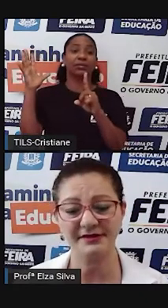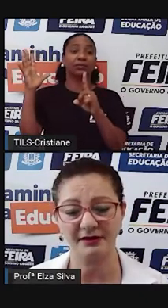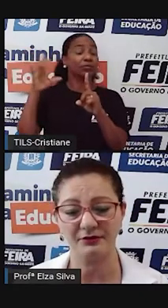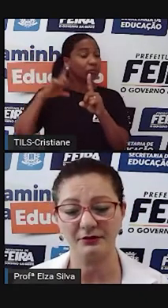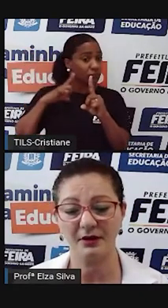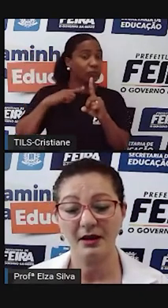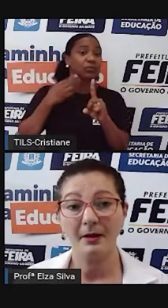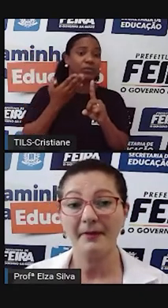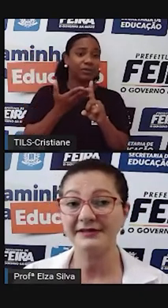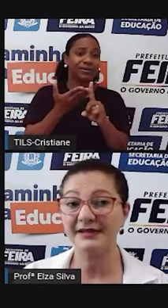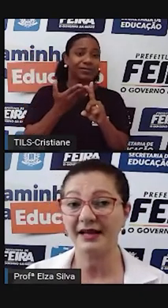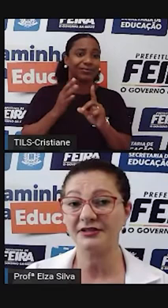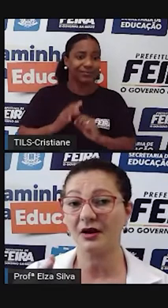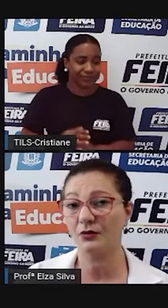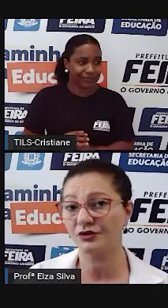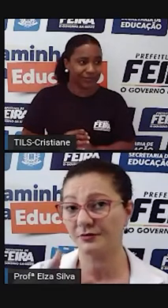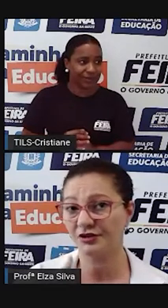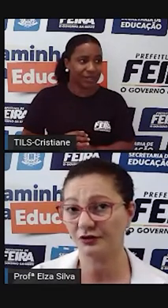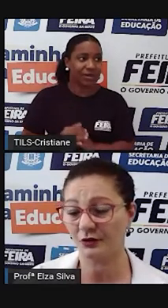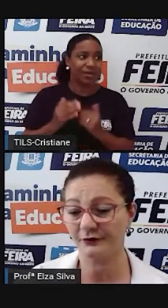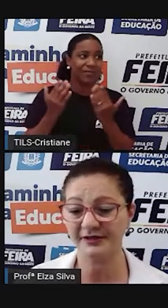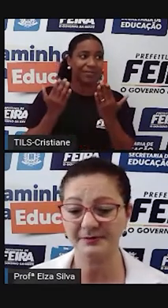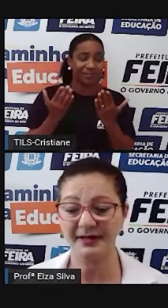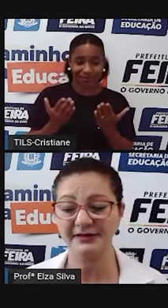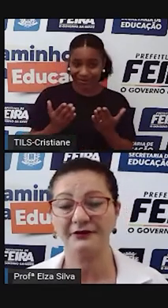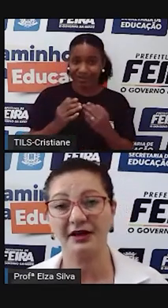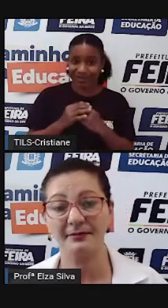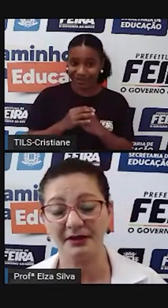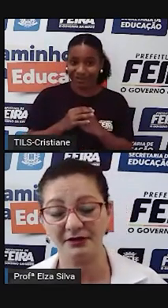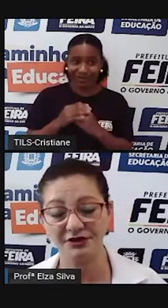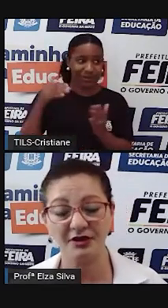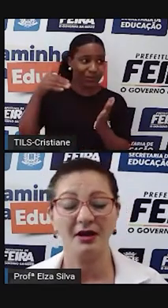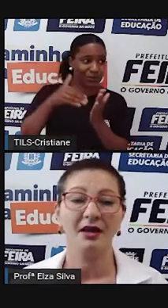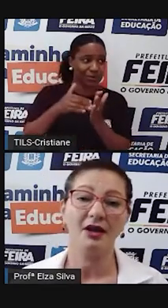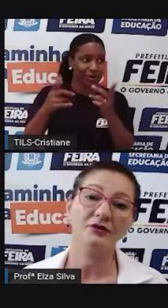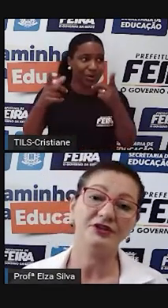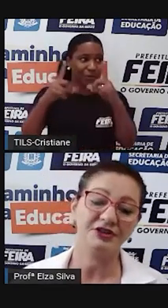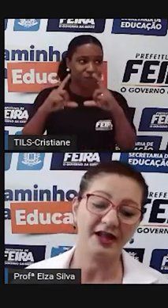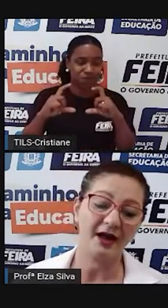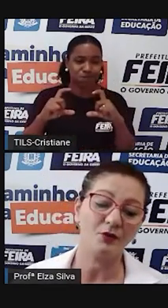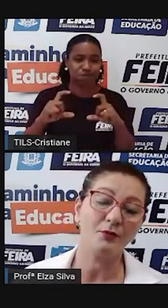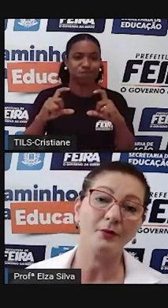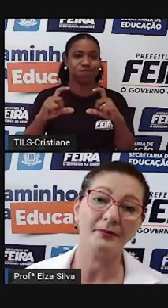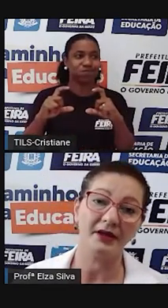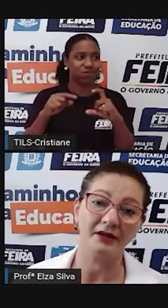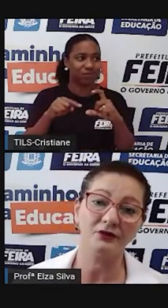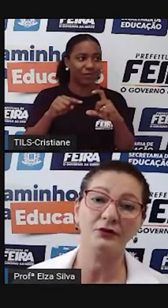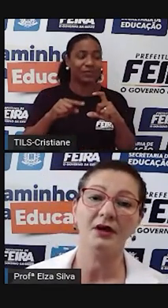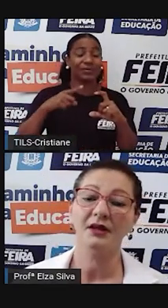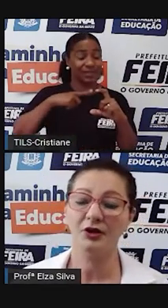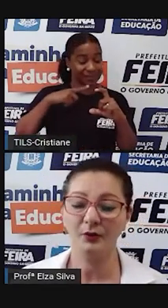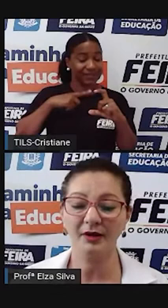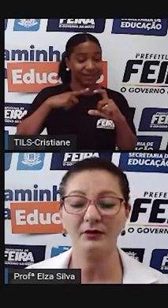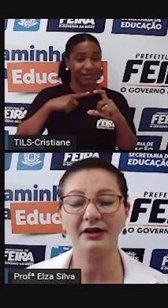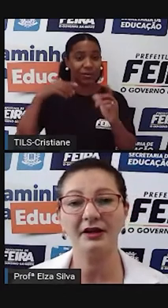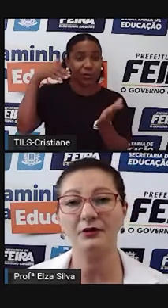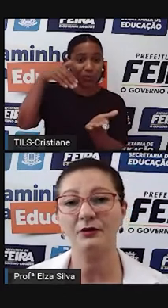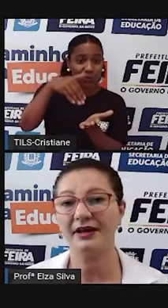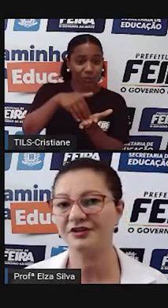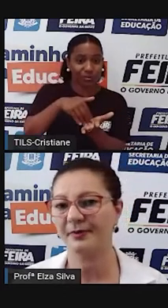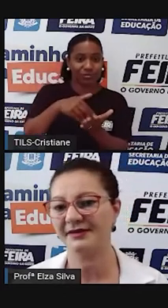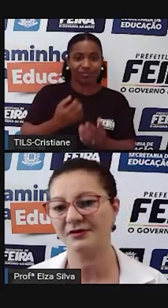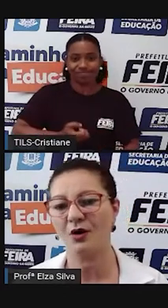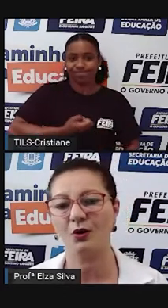ao preconceito. Mas nesta última estrofe, especificamente, eu destaco o momento que o eu